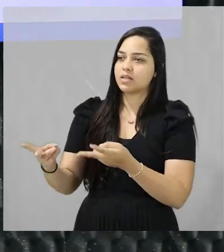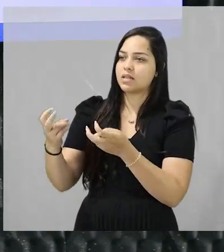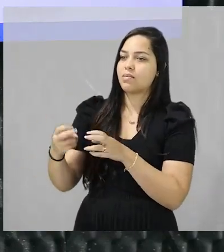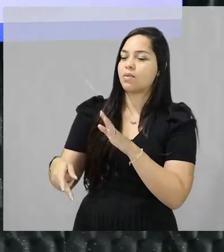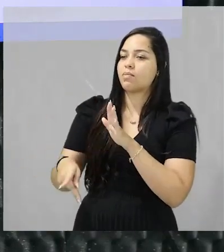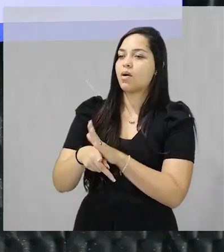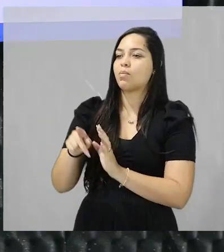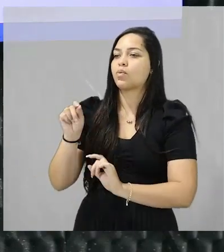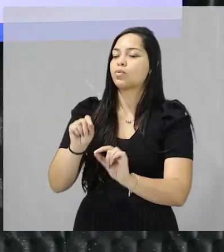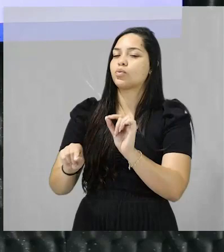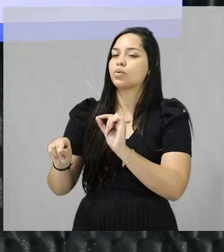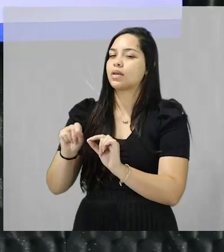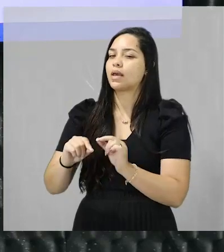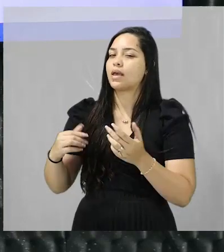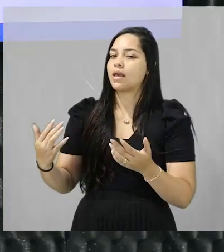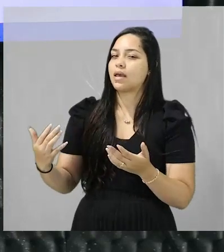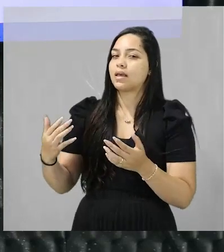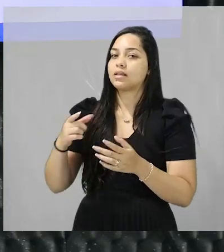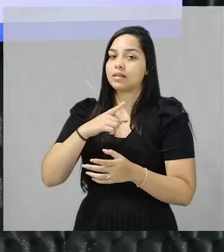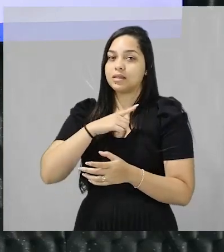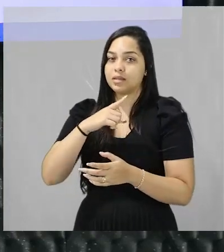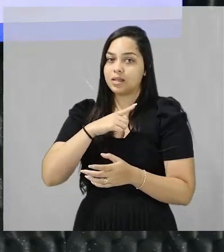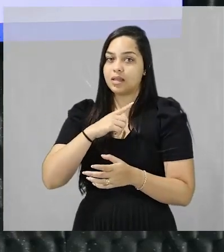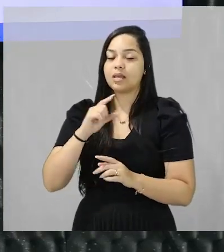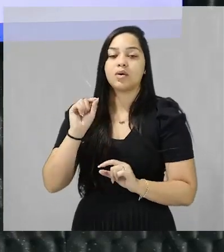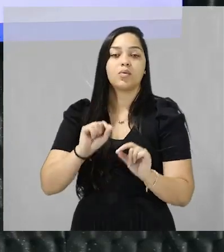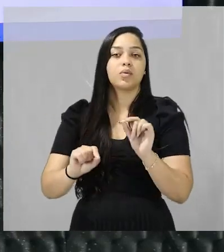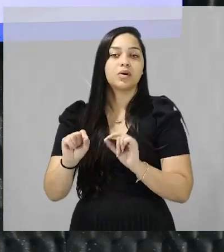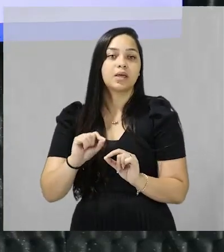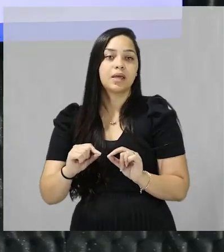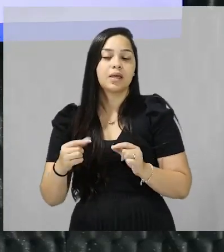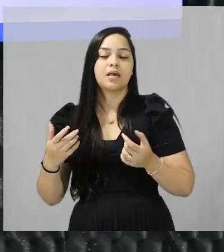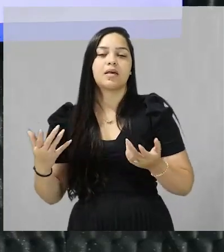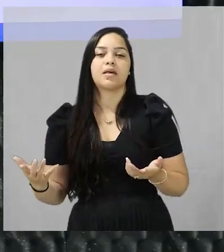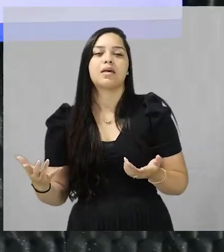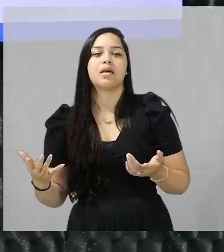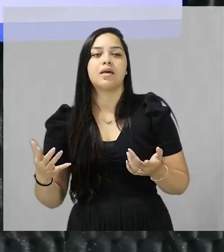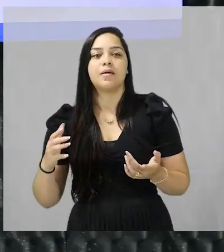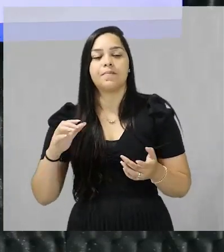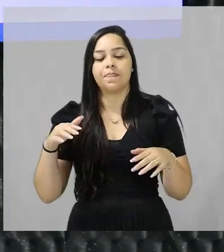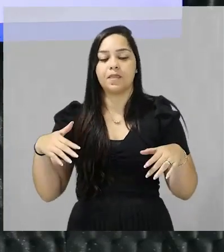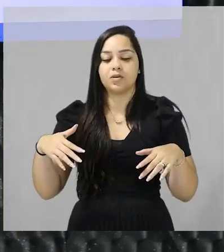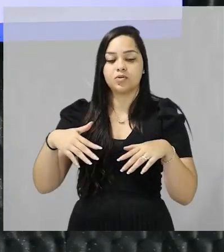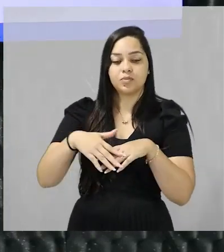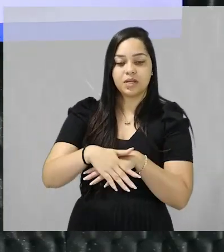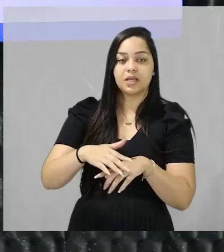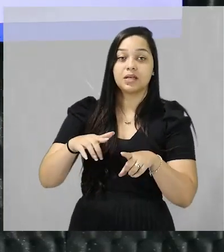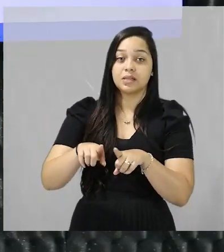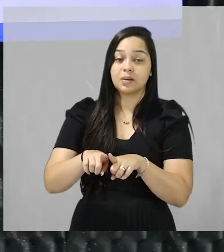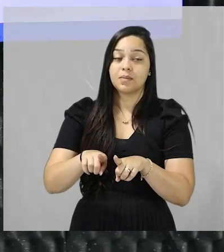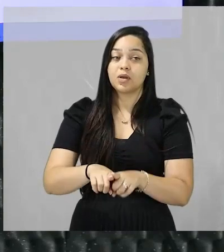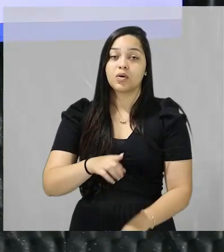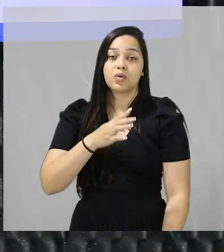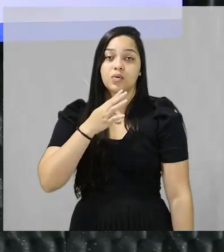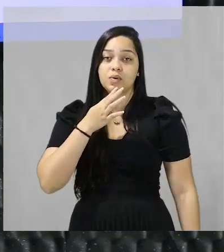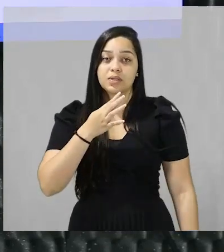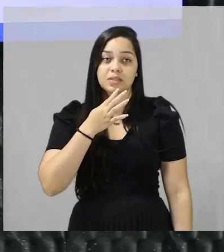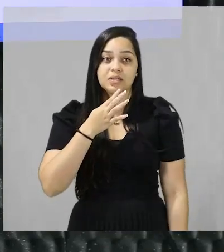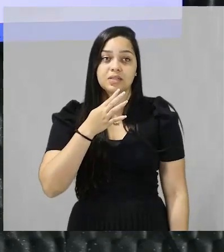isomeria geométrica. A isomeria geométrica também é considerada como isomeria, também é conhecida como